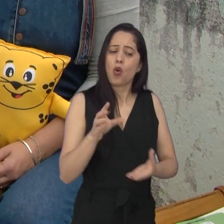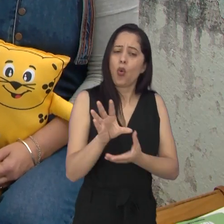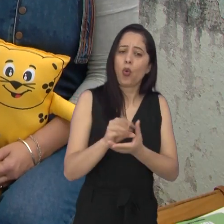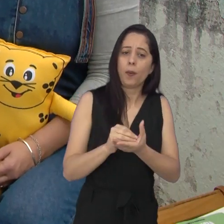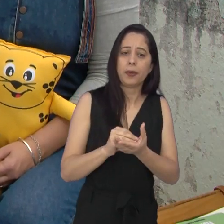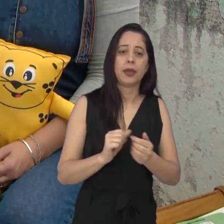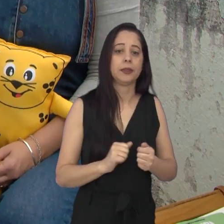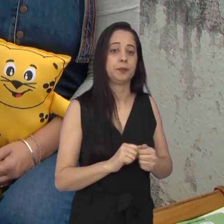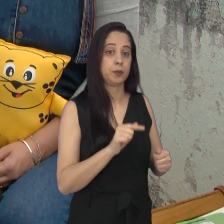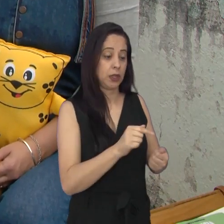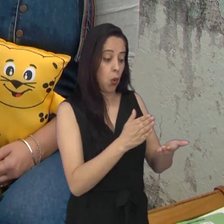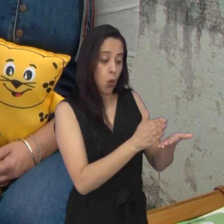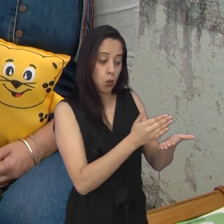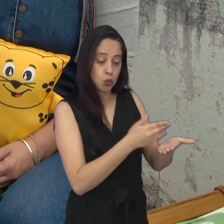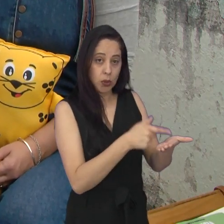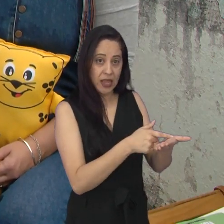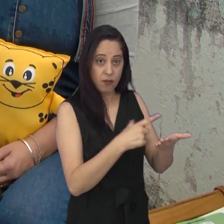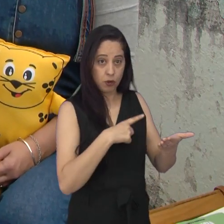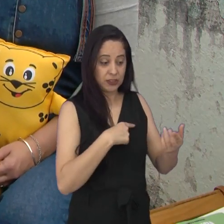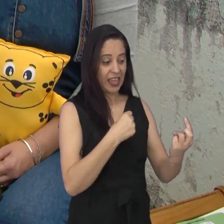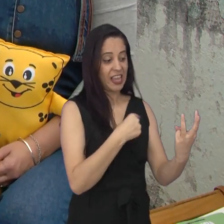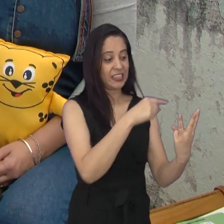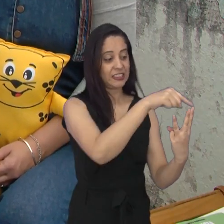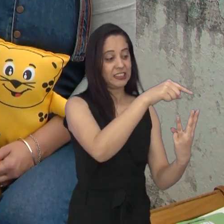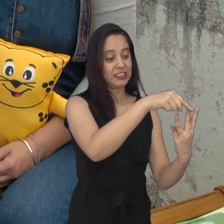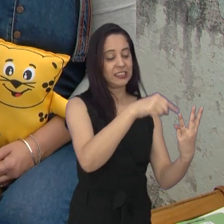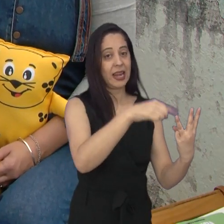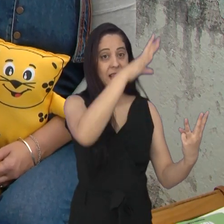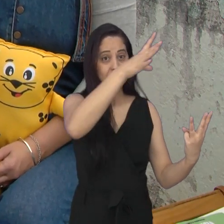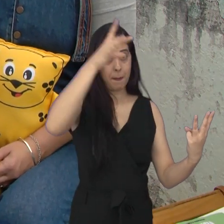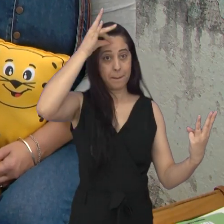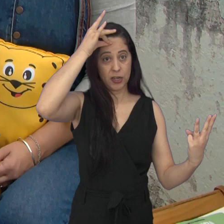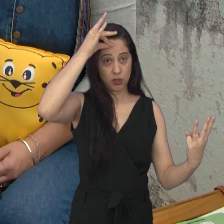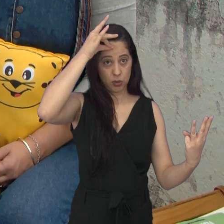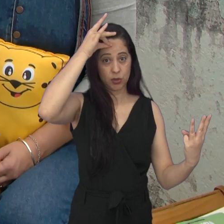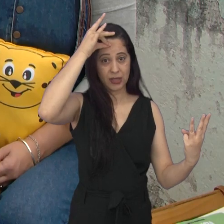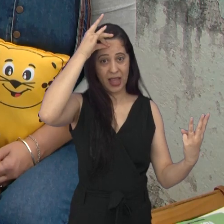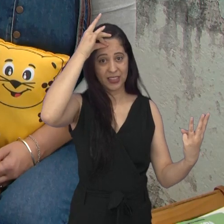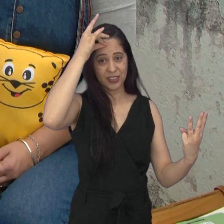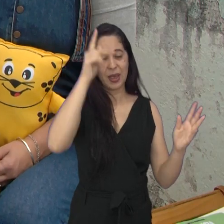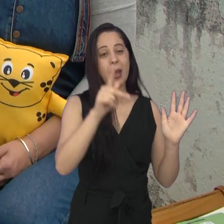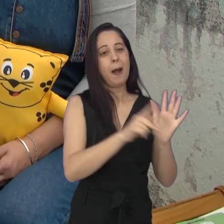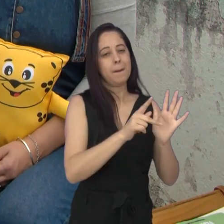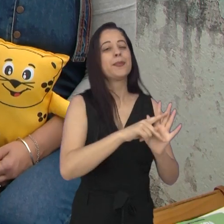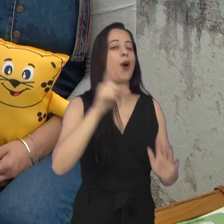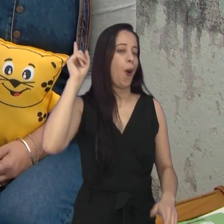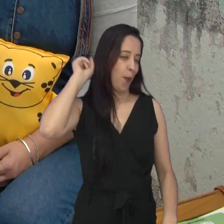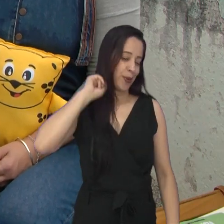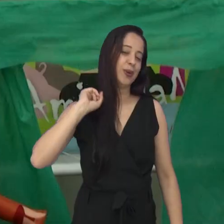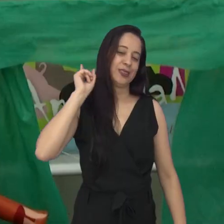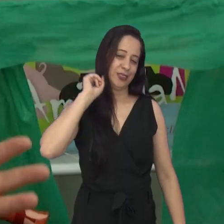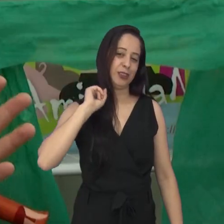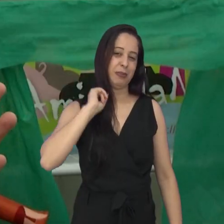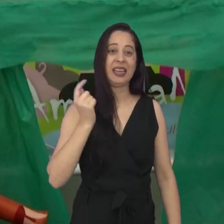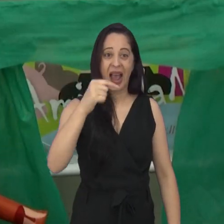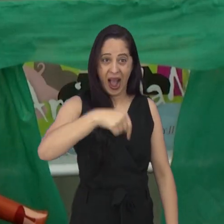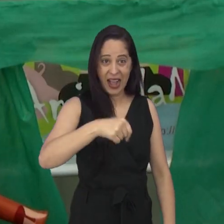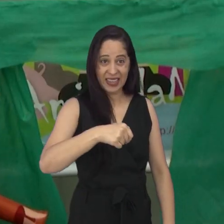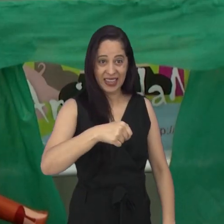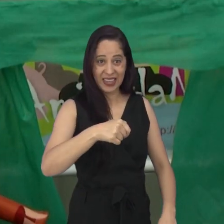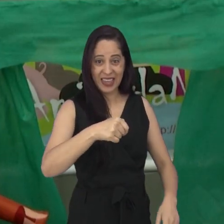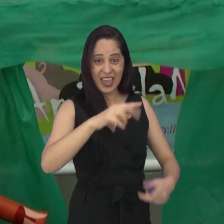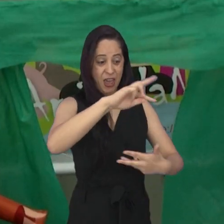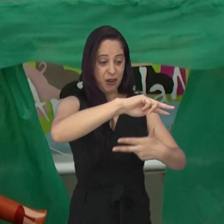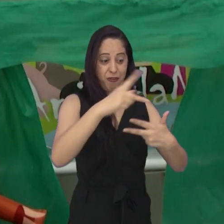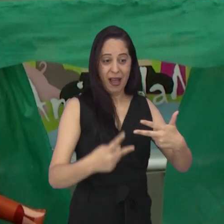ideia. No livro a gente faz a história de 3 crianças, né, que são mineiras, porque o Vale do Paraíba é cheio de mineiro,